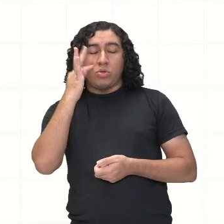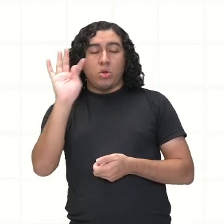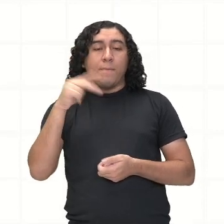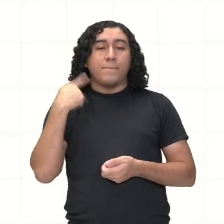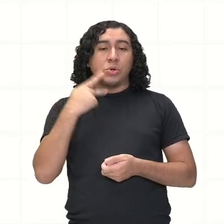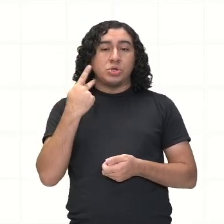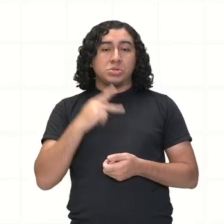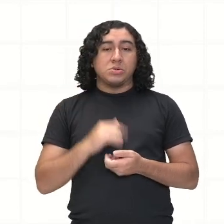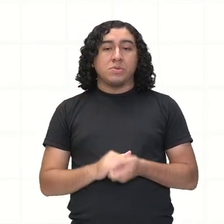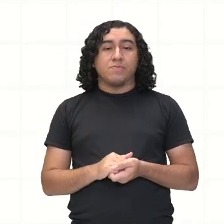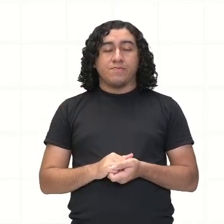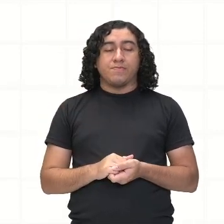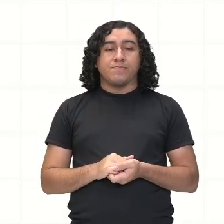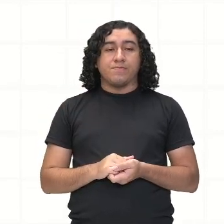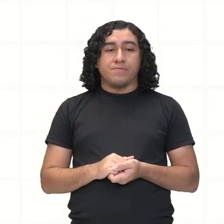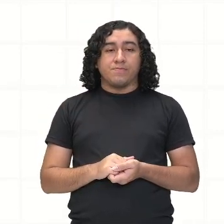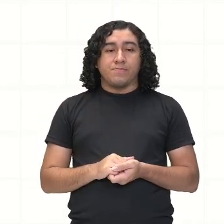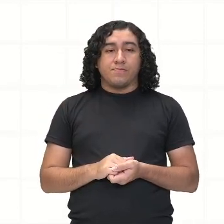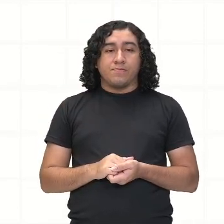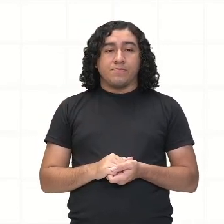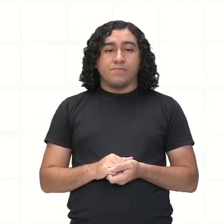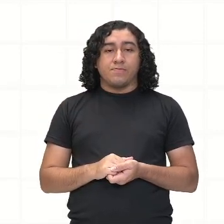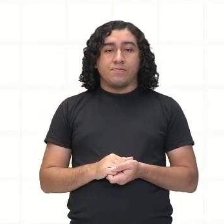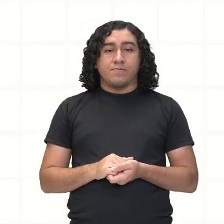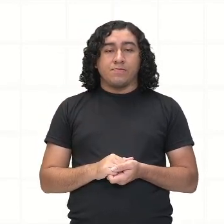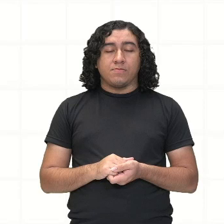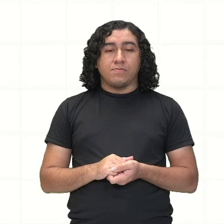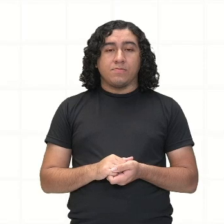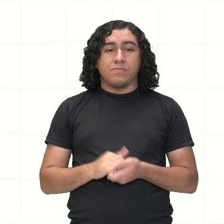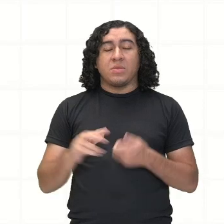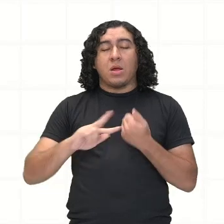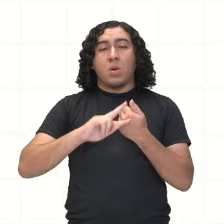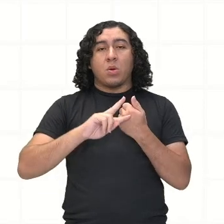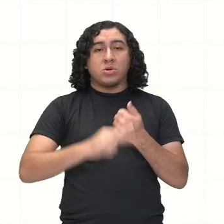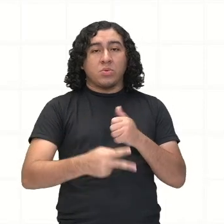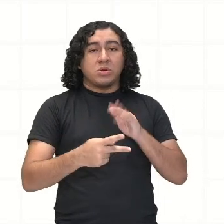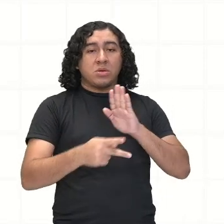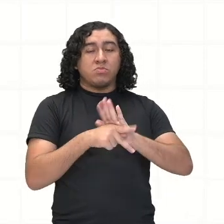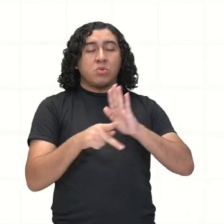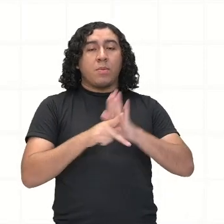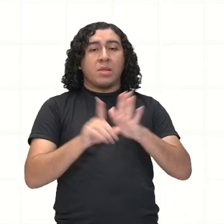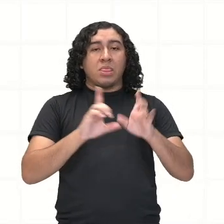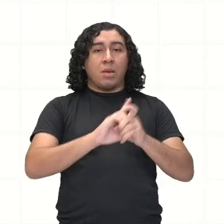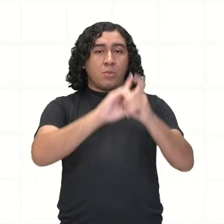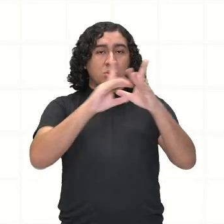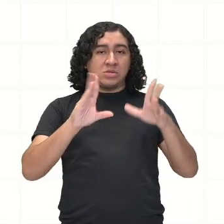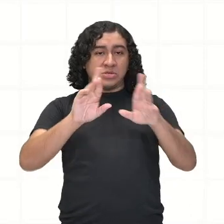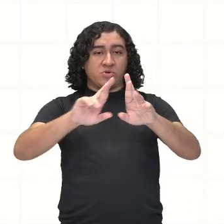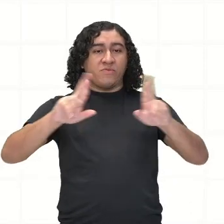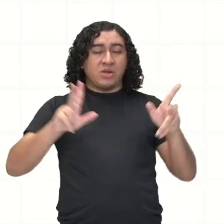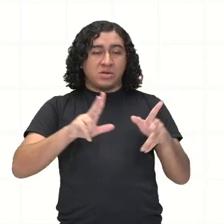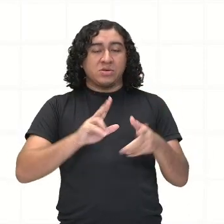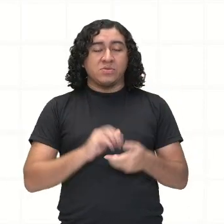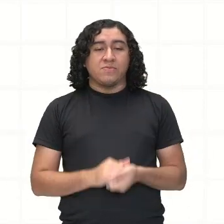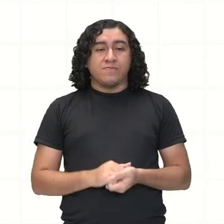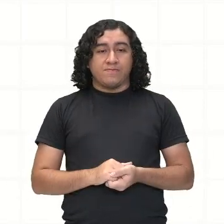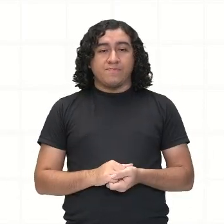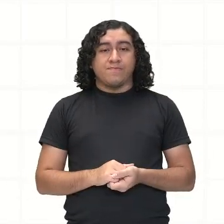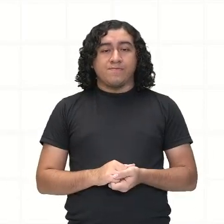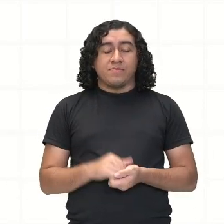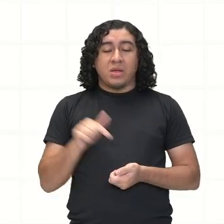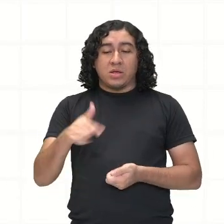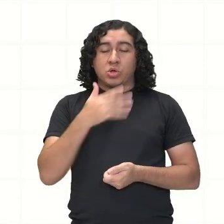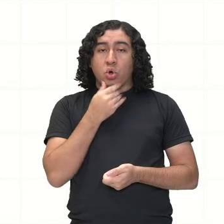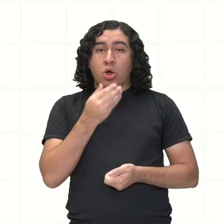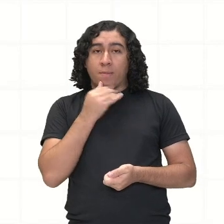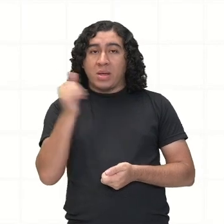ela vai ser um reflexo de uma república não democrática em Florença. Maquiavel, ele é italiano